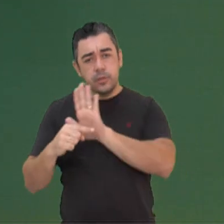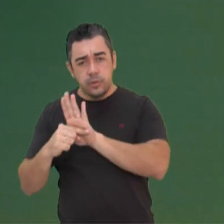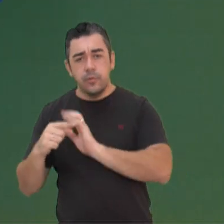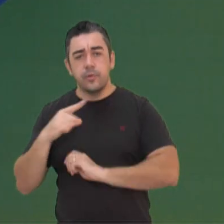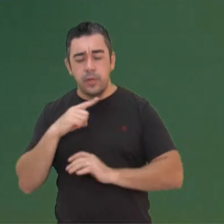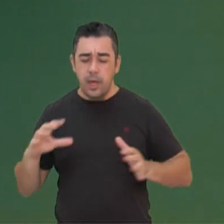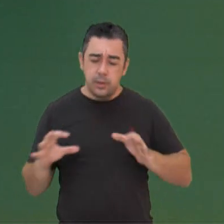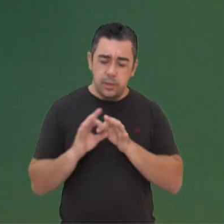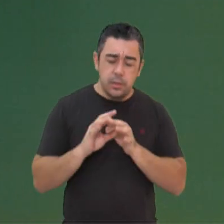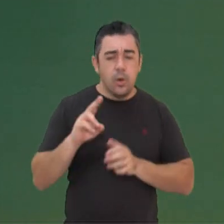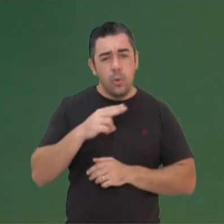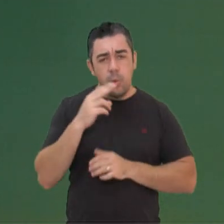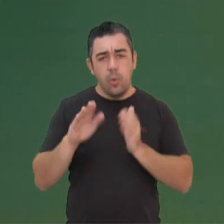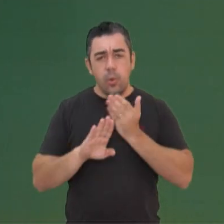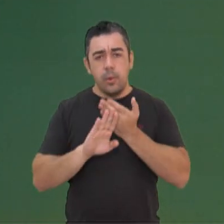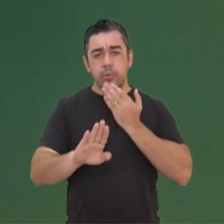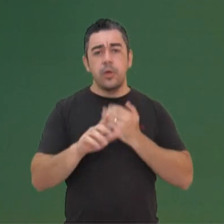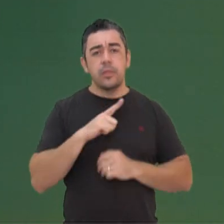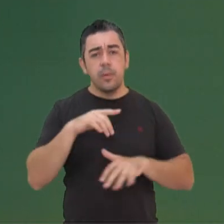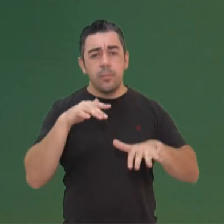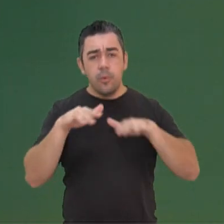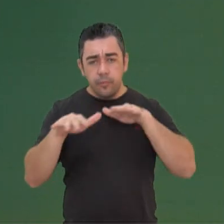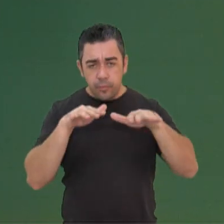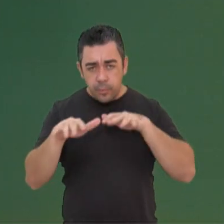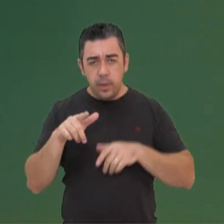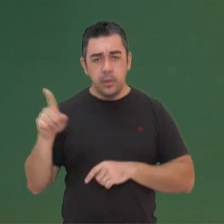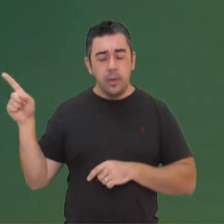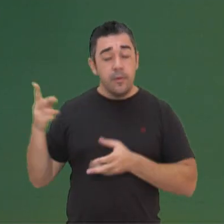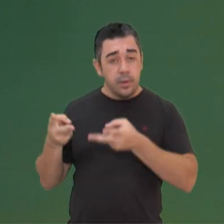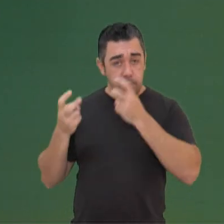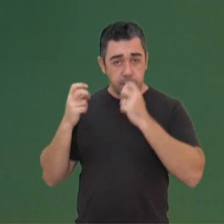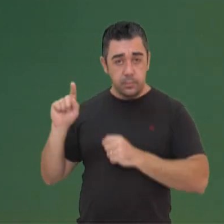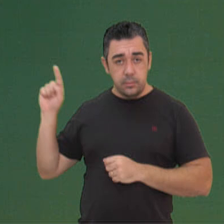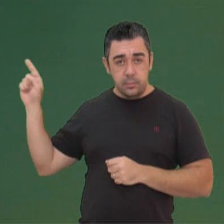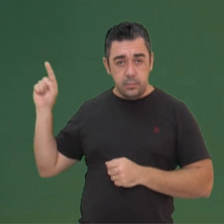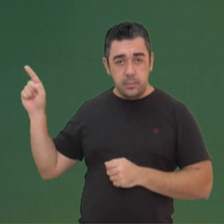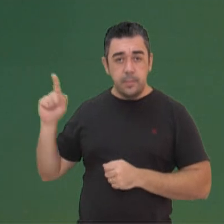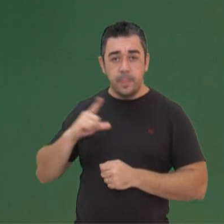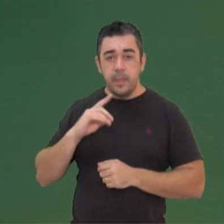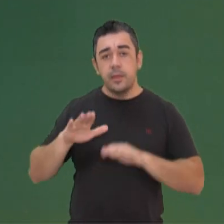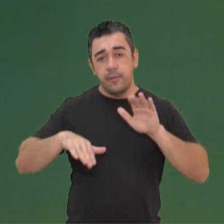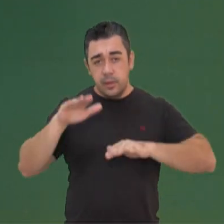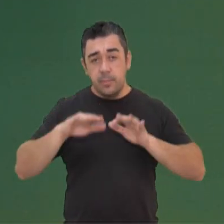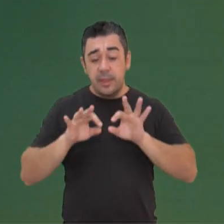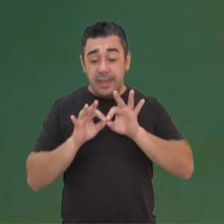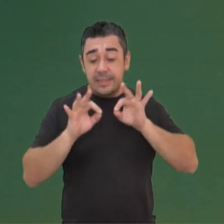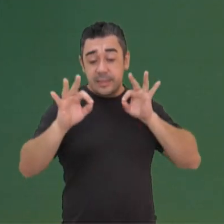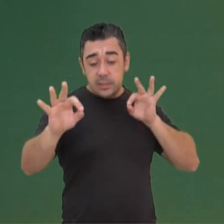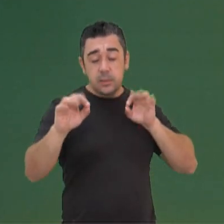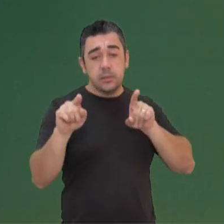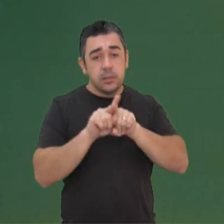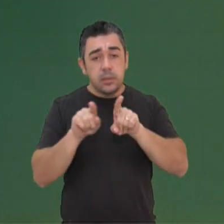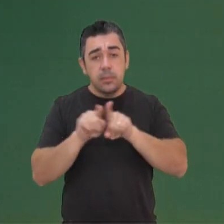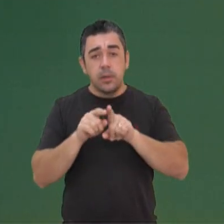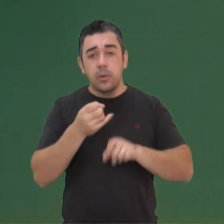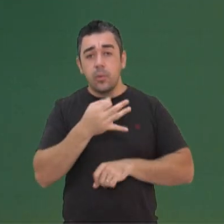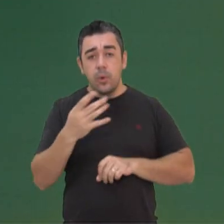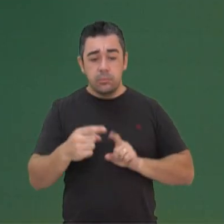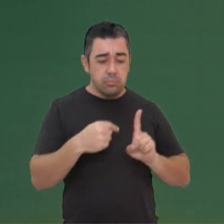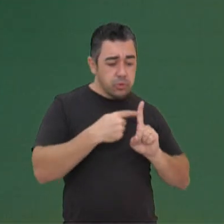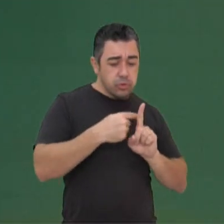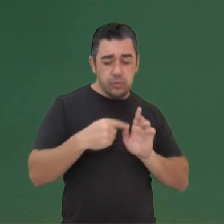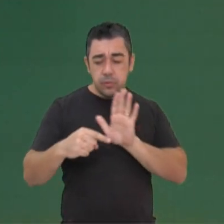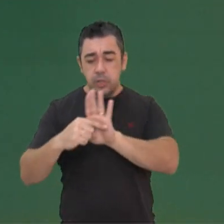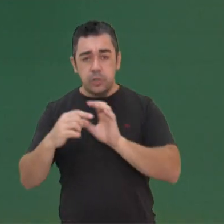ganhar movimento. E aí perceba, lógico, que essa energia potencial ela depende dessa distância que as cargas estão entre